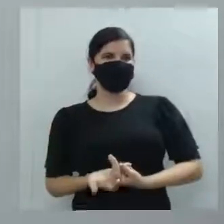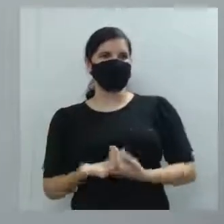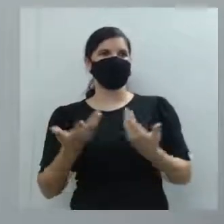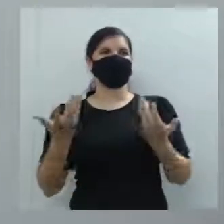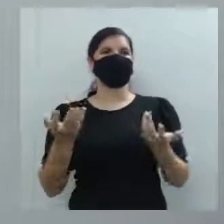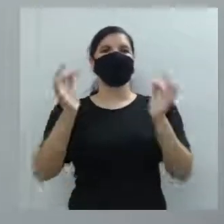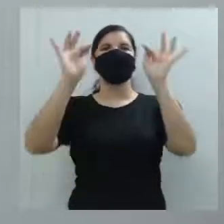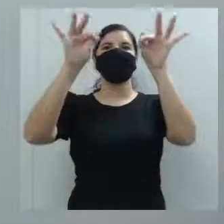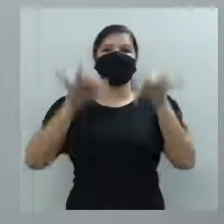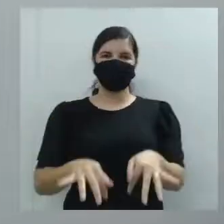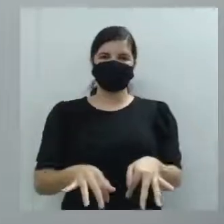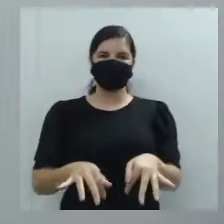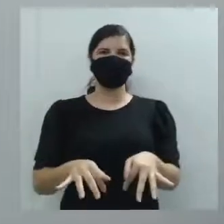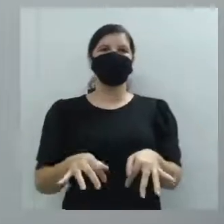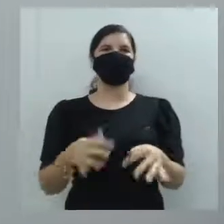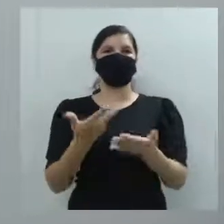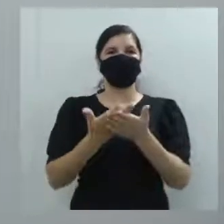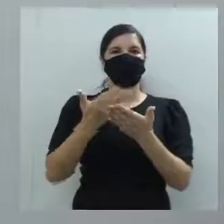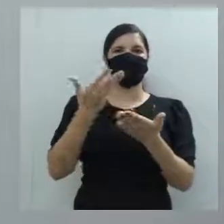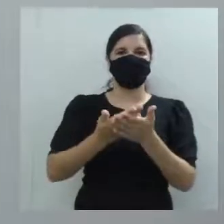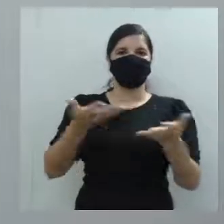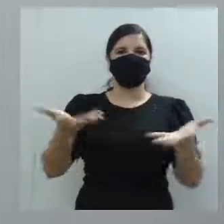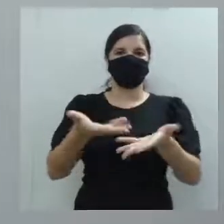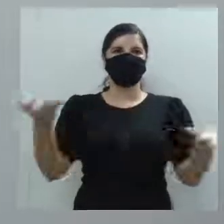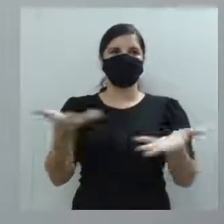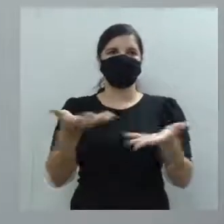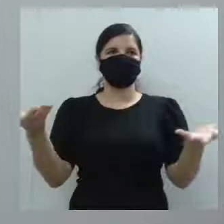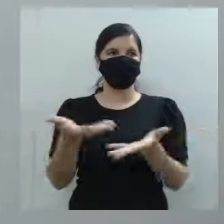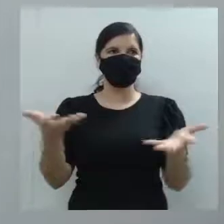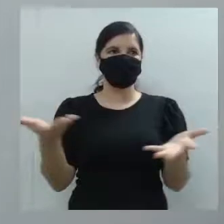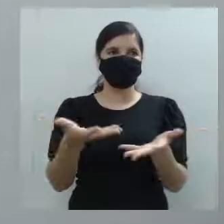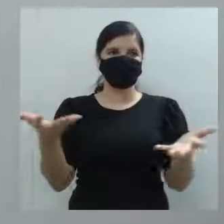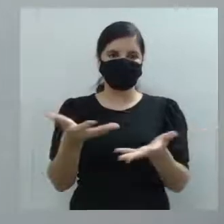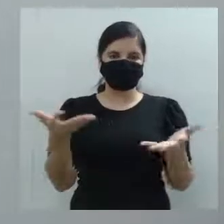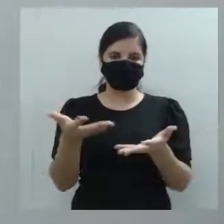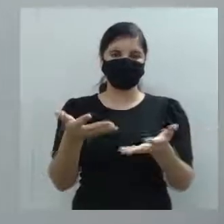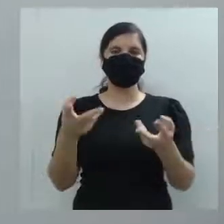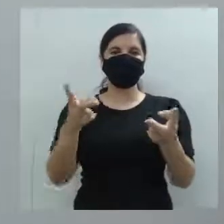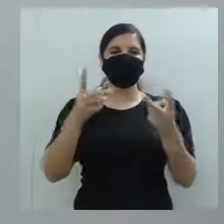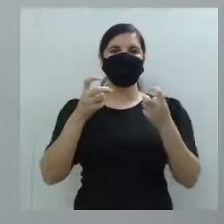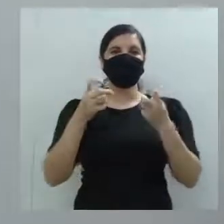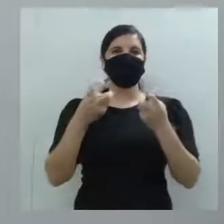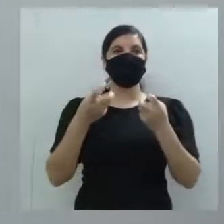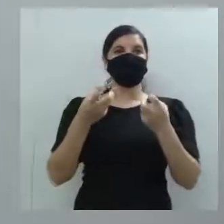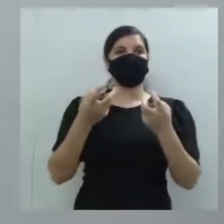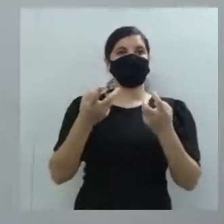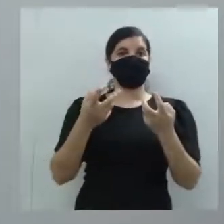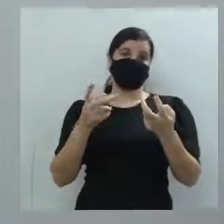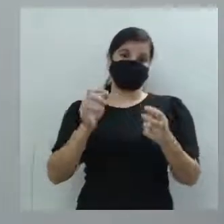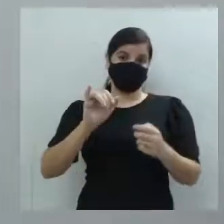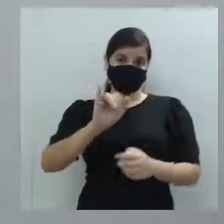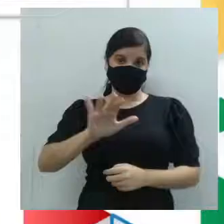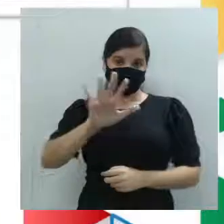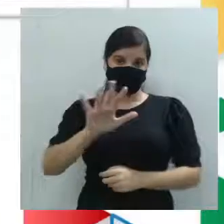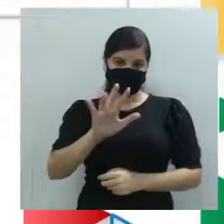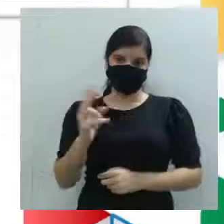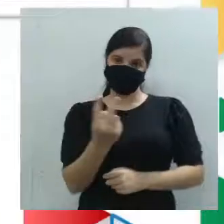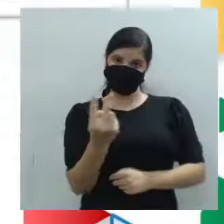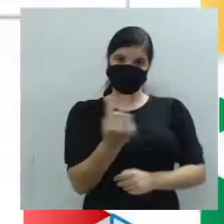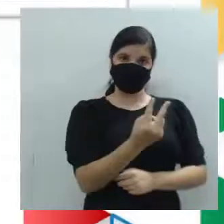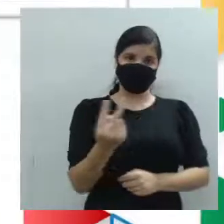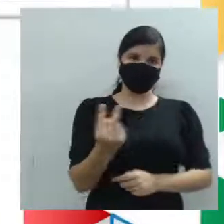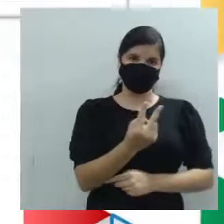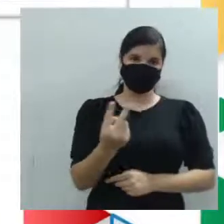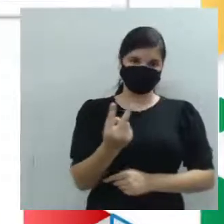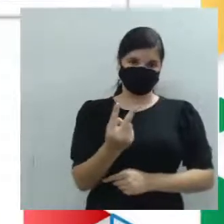para fecharmos a nossa aula de hoje, eu gostaria que vocês lessem, observassem bem essas